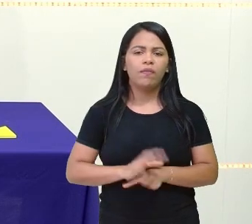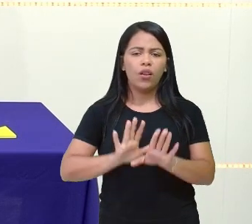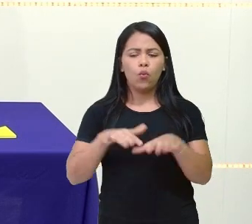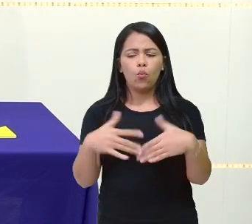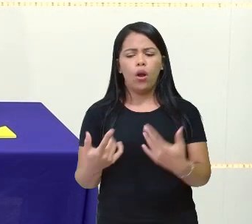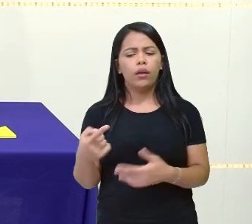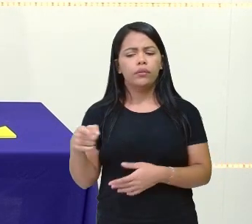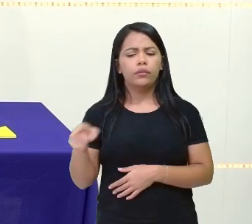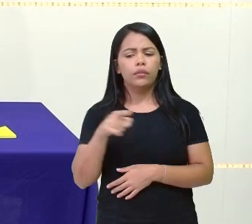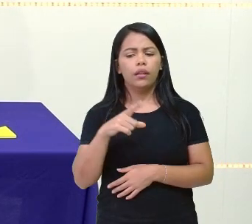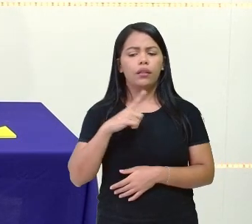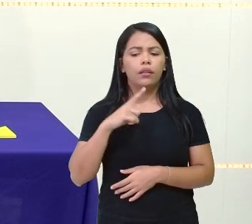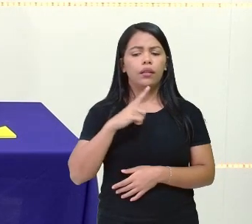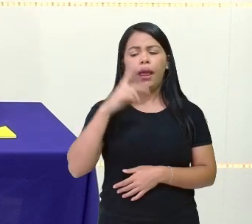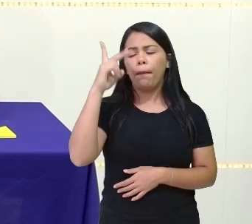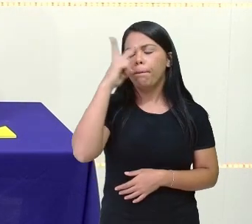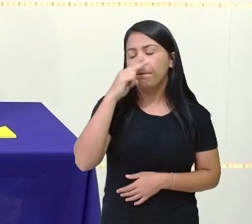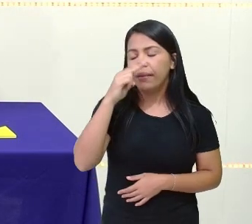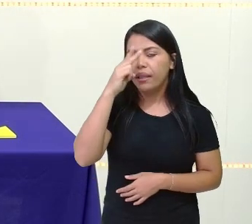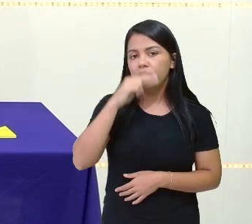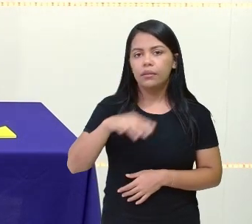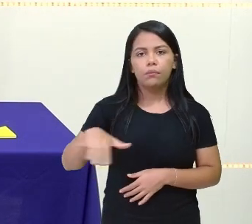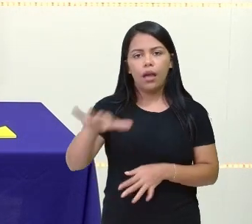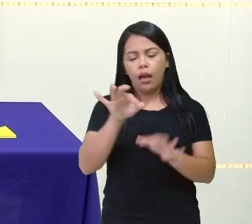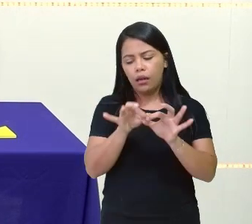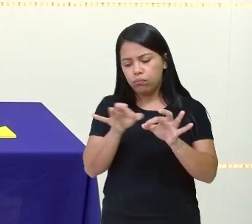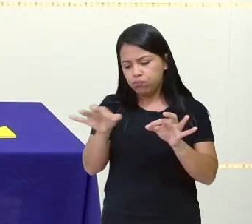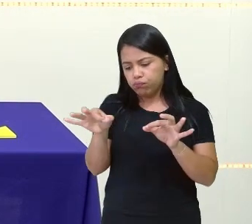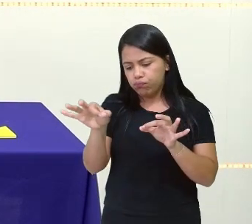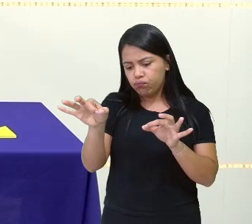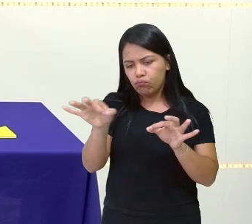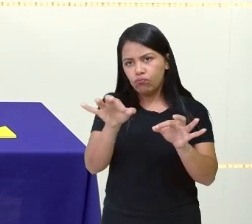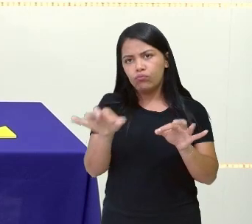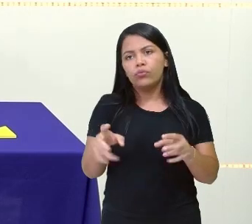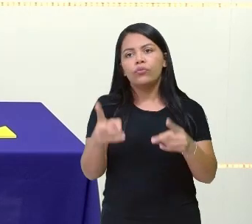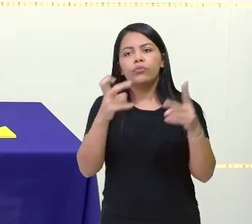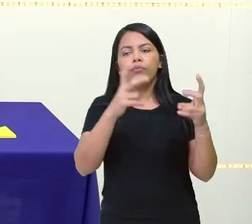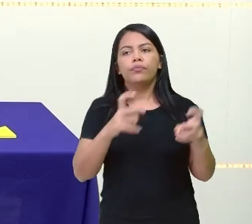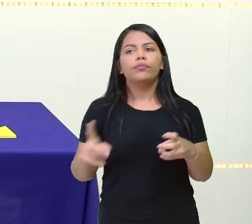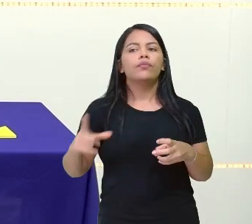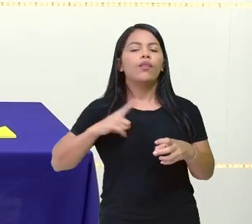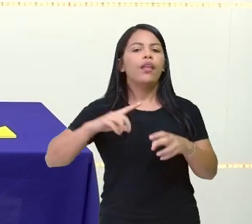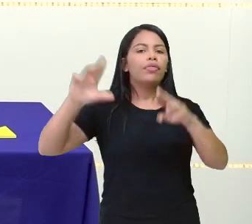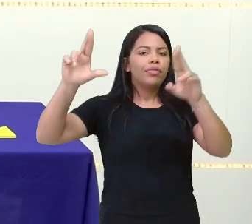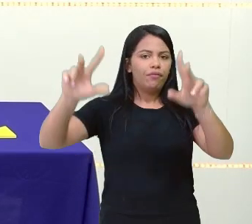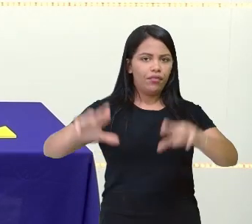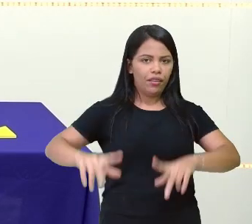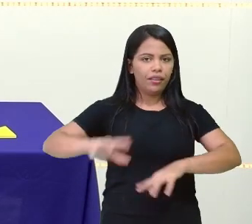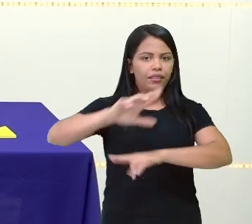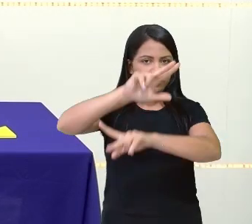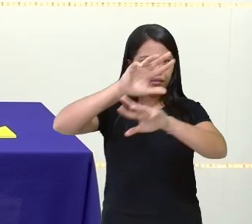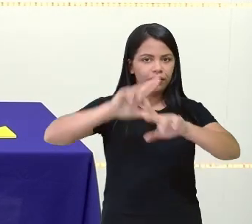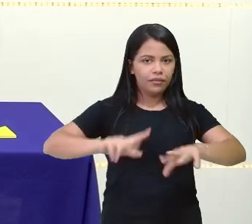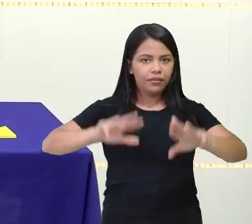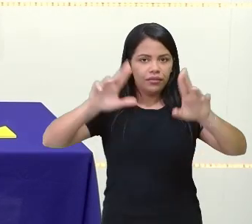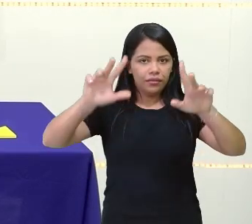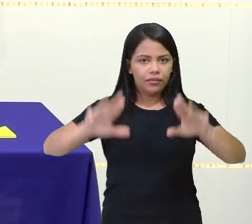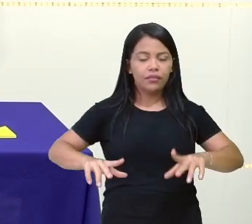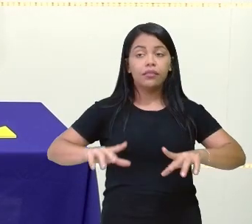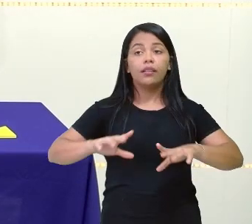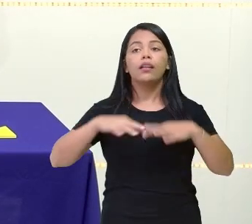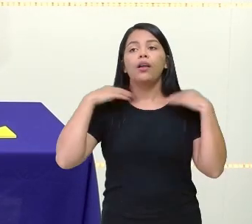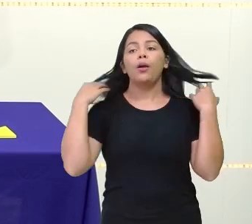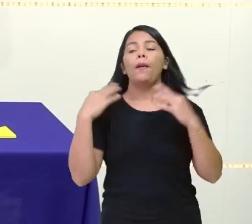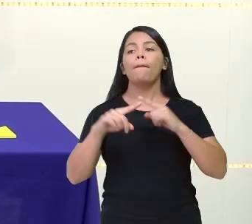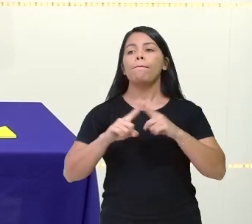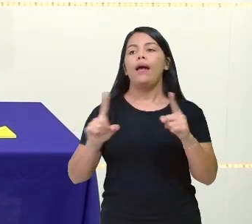aí possuem a mesma área? Percebam que são figuras diferentes. Mas tem